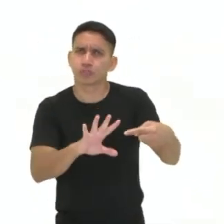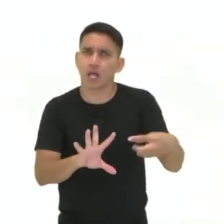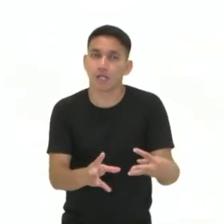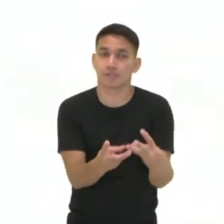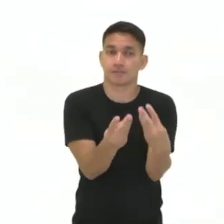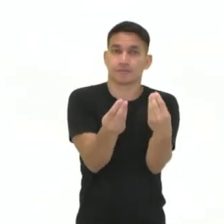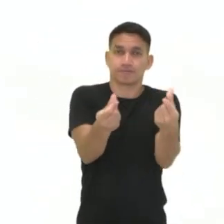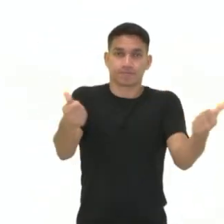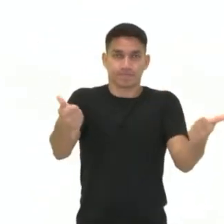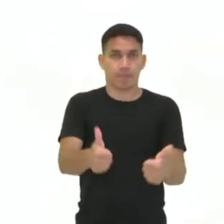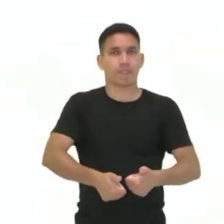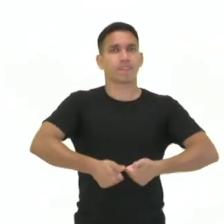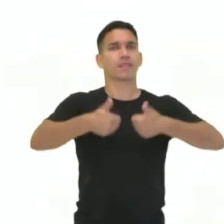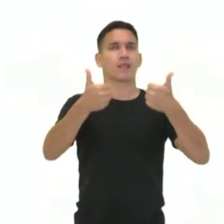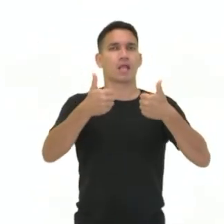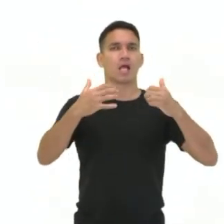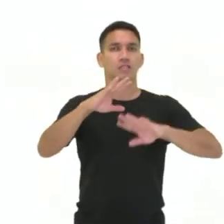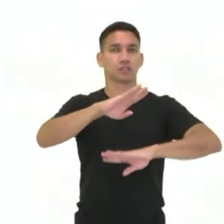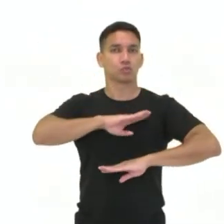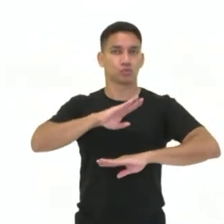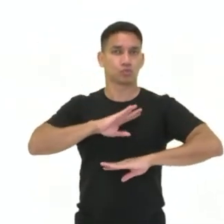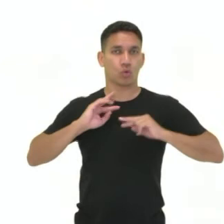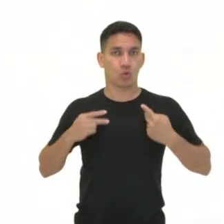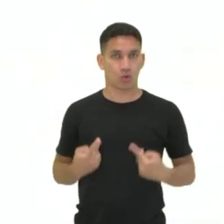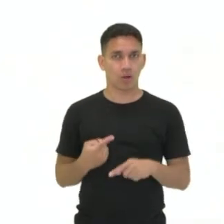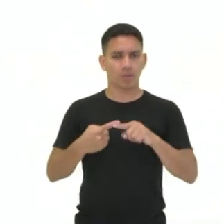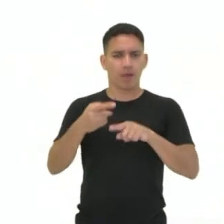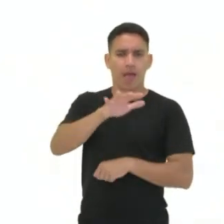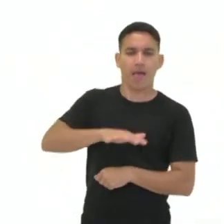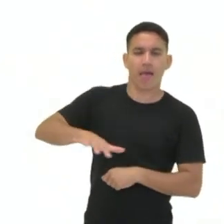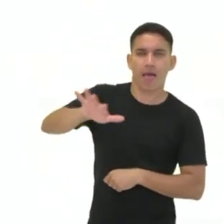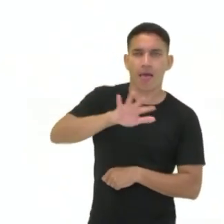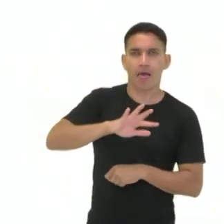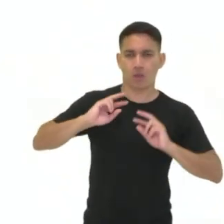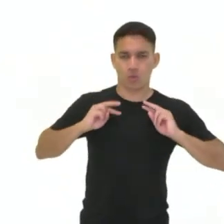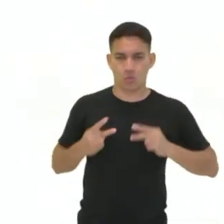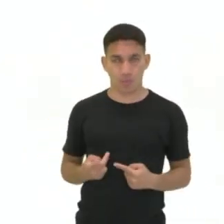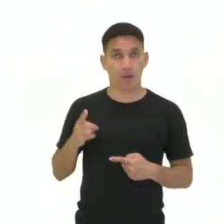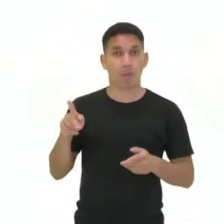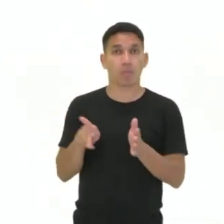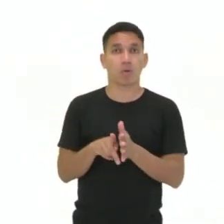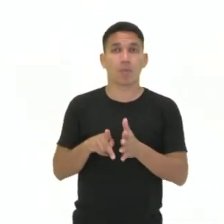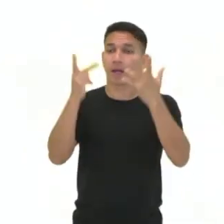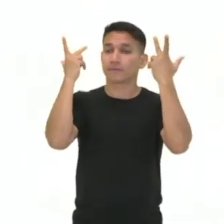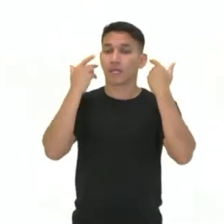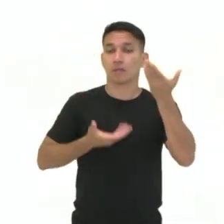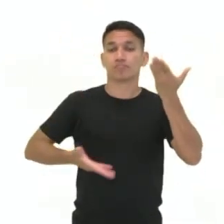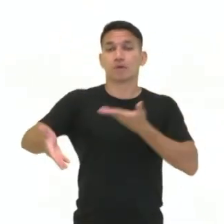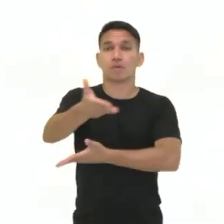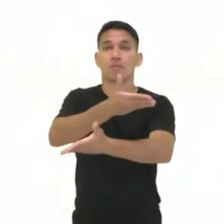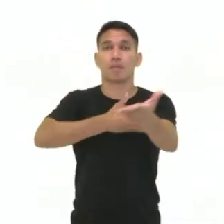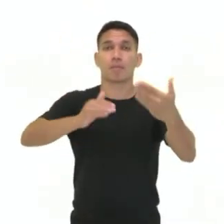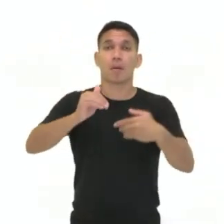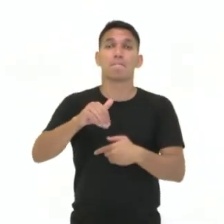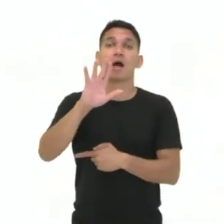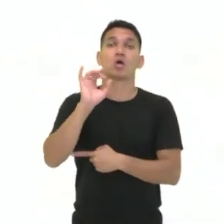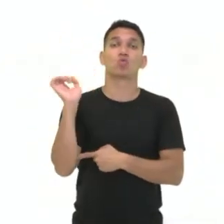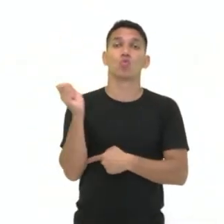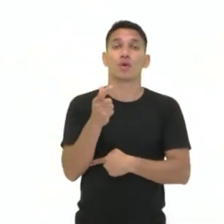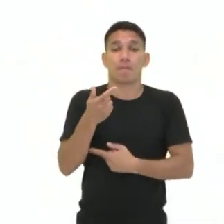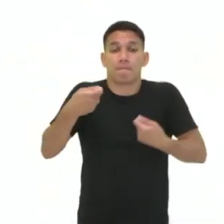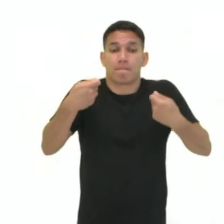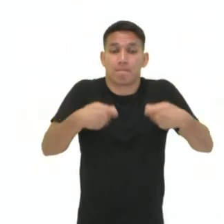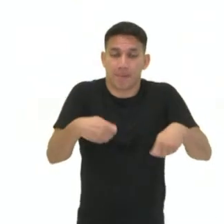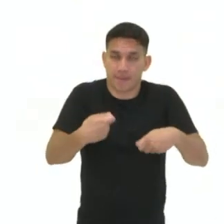espaço que se estabelece entre os homens como espaço da espontaneidade está além das necessidades e